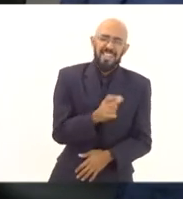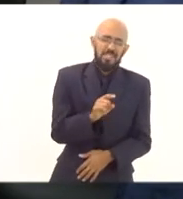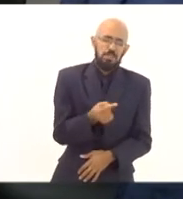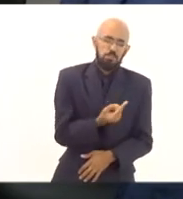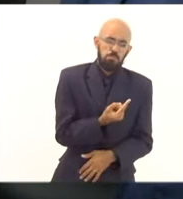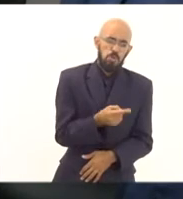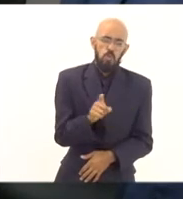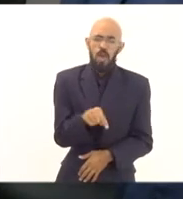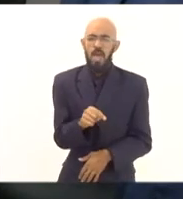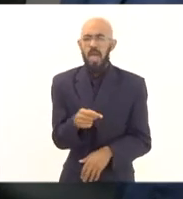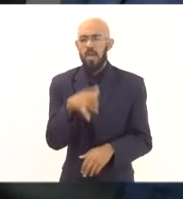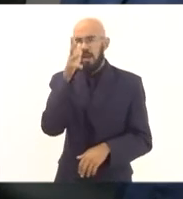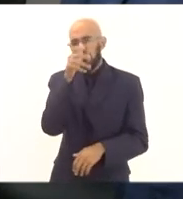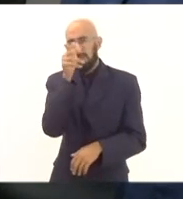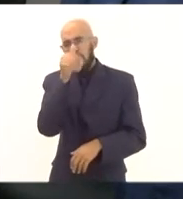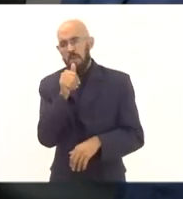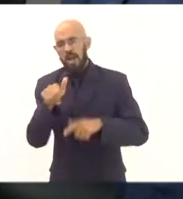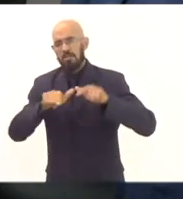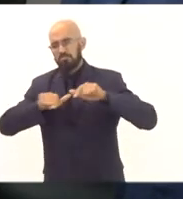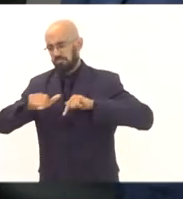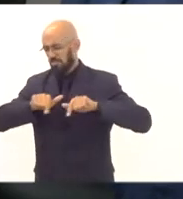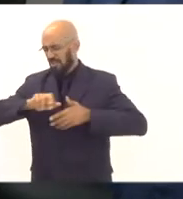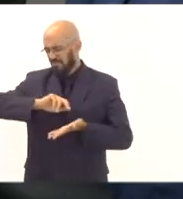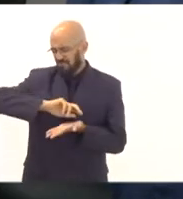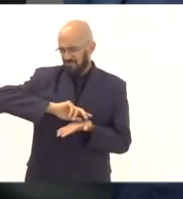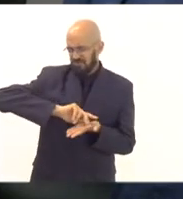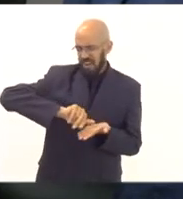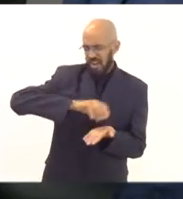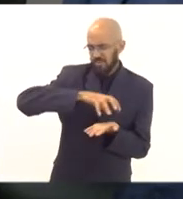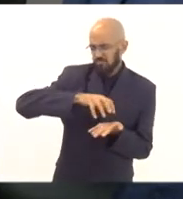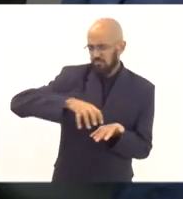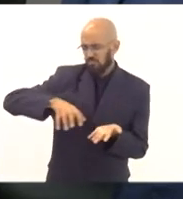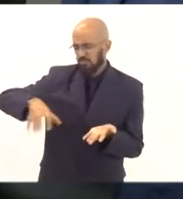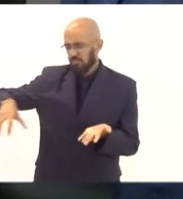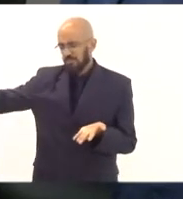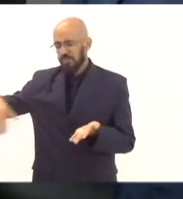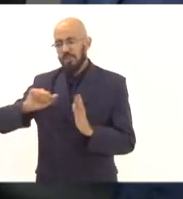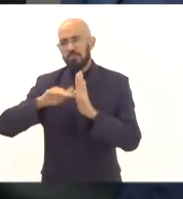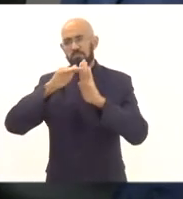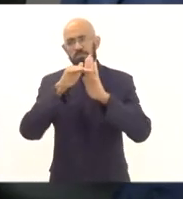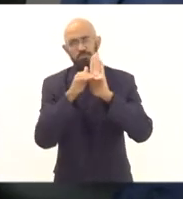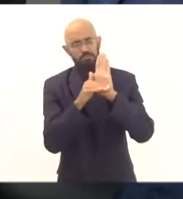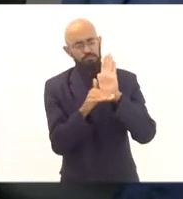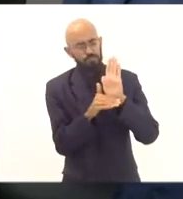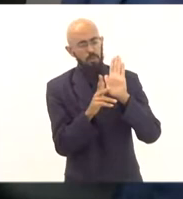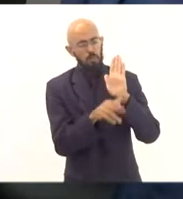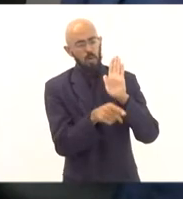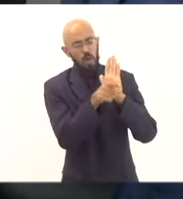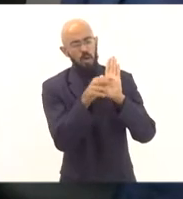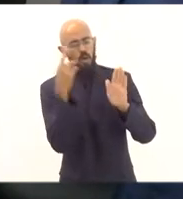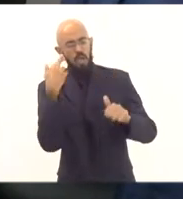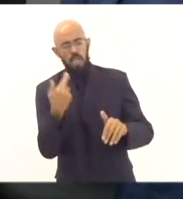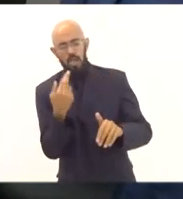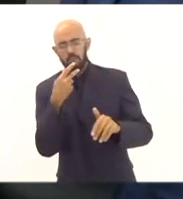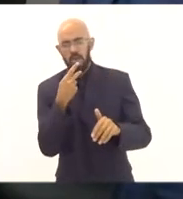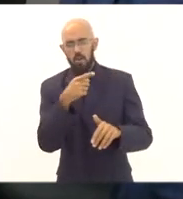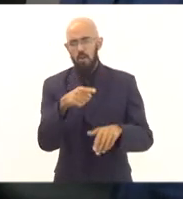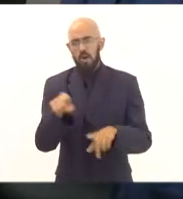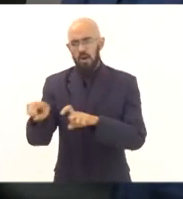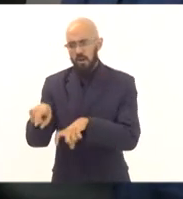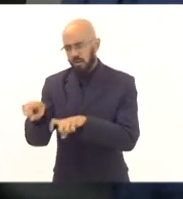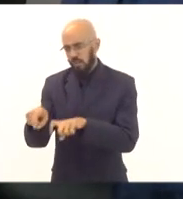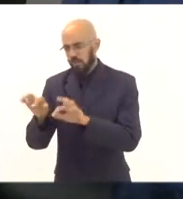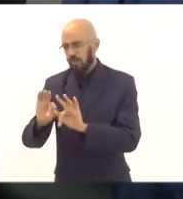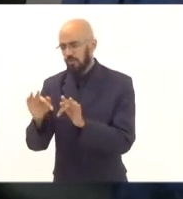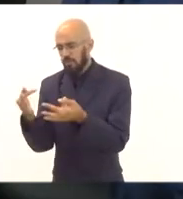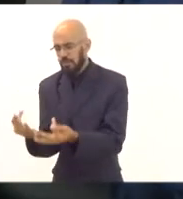E aí E informais em todos os segmentos é o Estados pela deputada Renata é a agricultura familiar